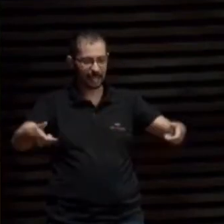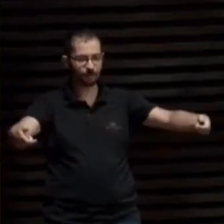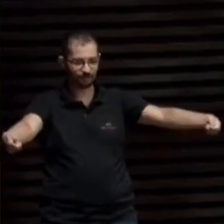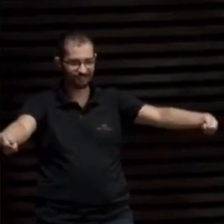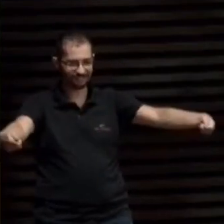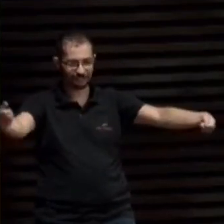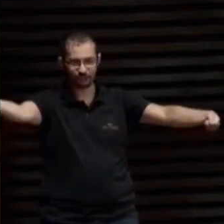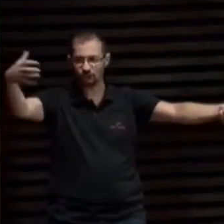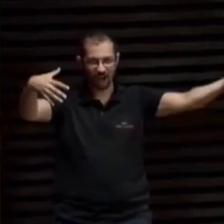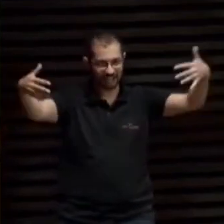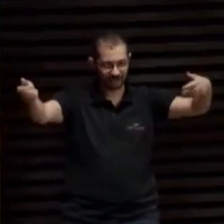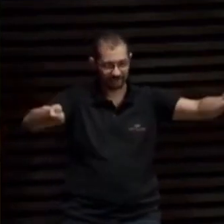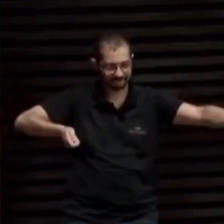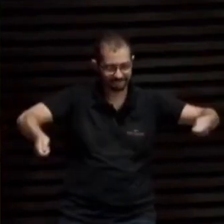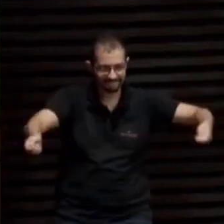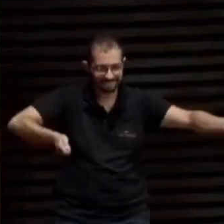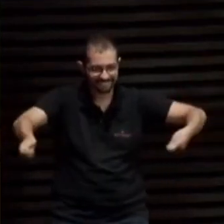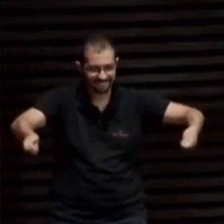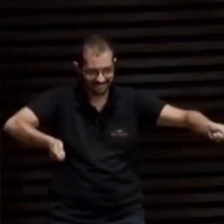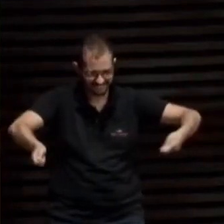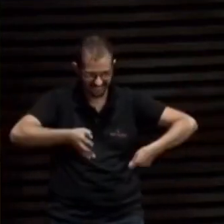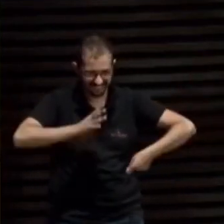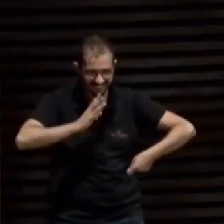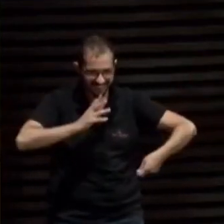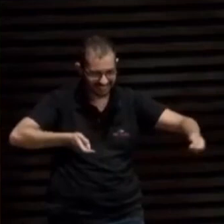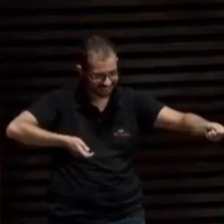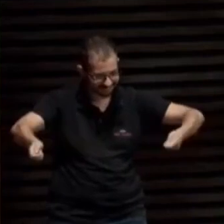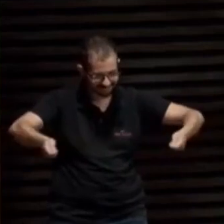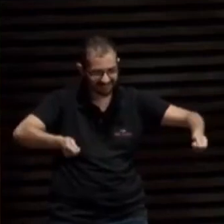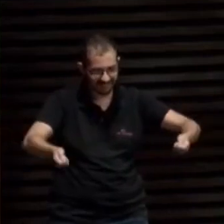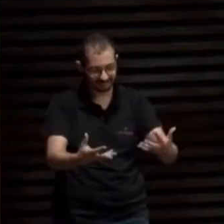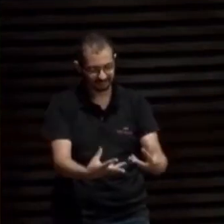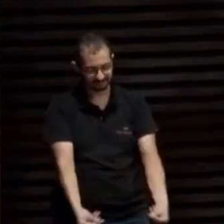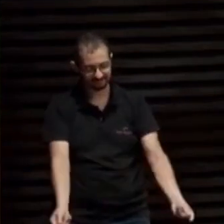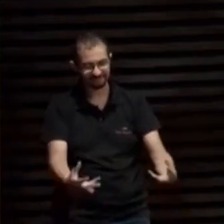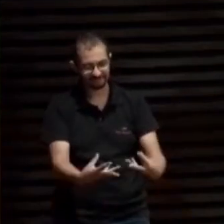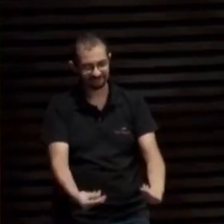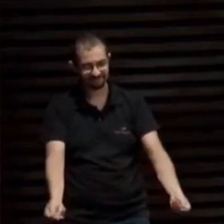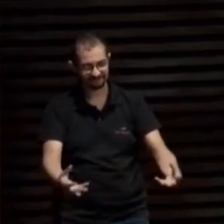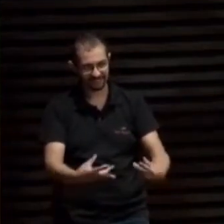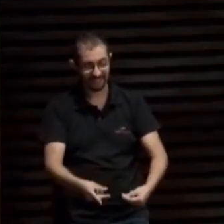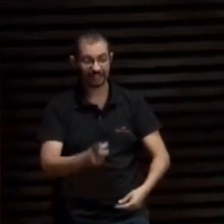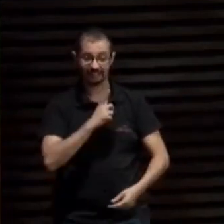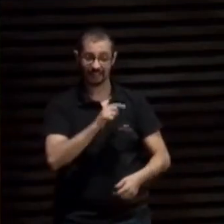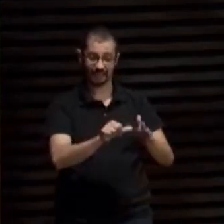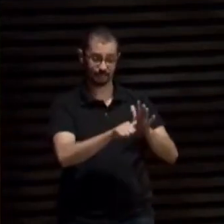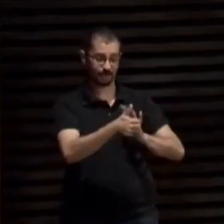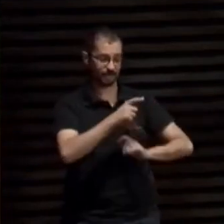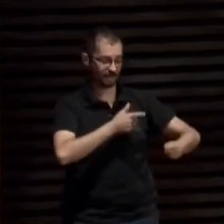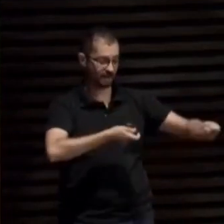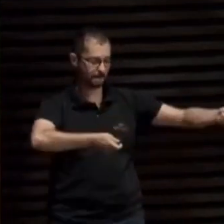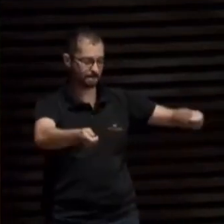tem? Tem umas peneiras. Tem um café que passa na primeira peneira, esse já é